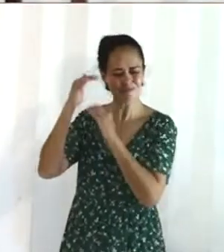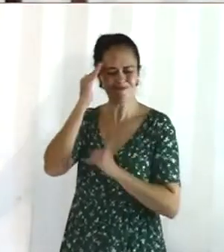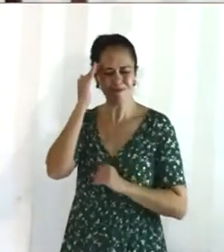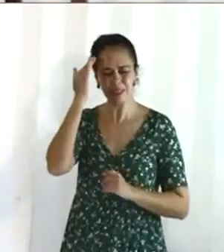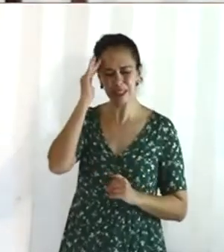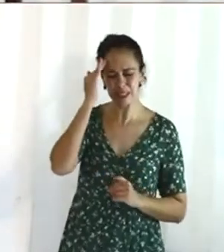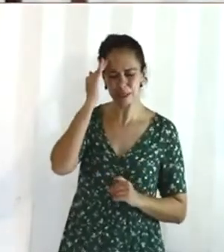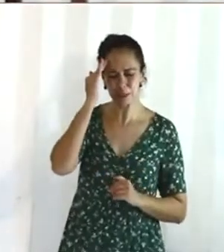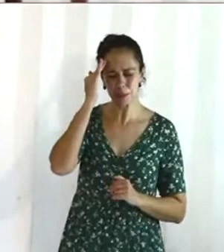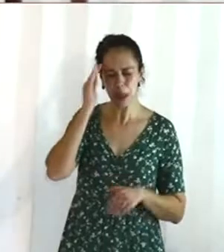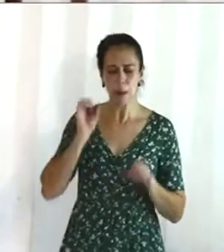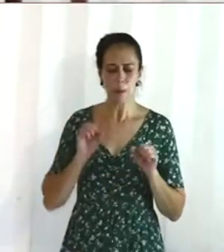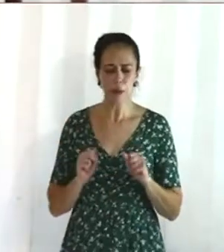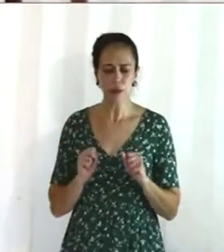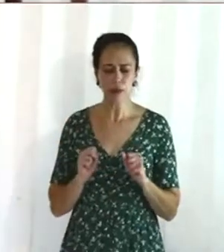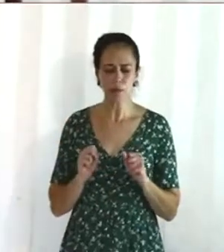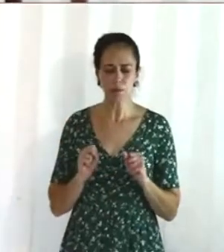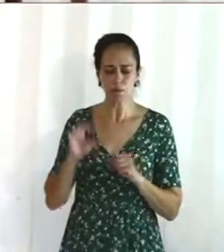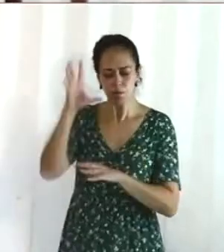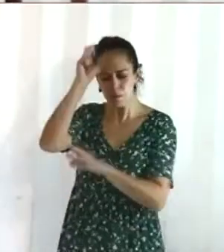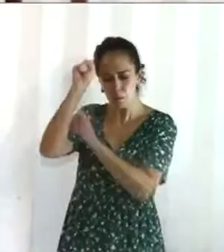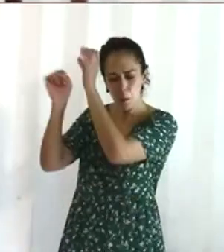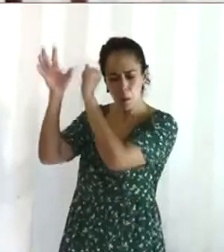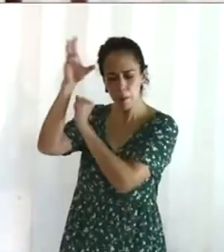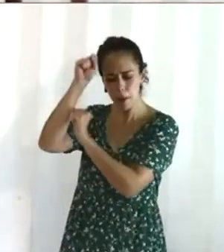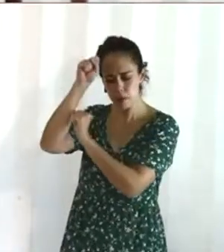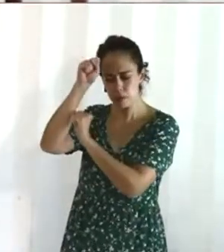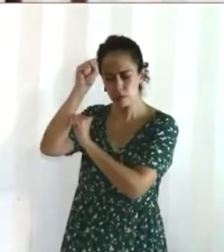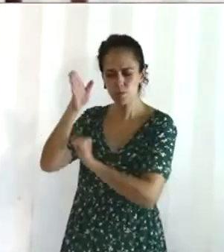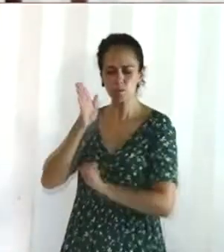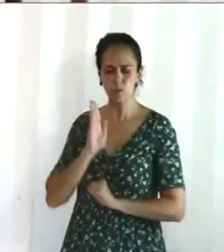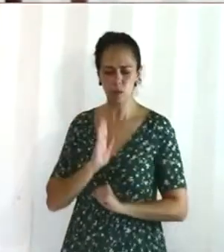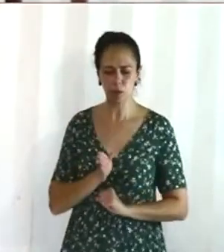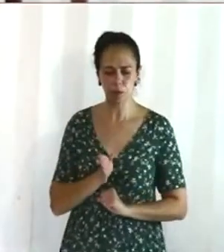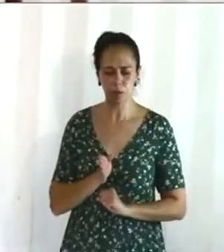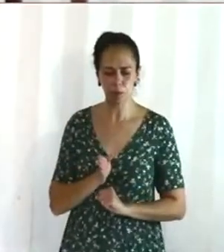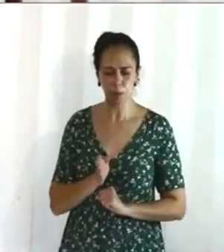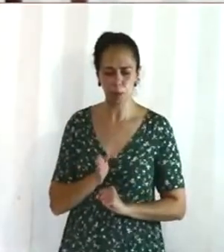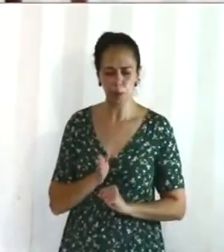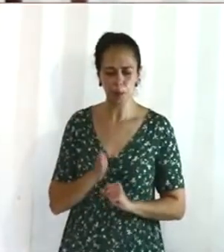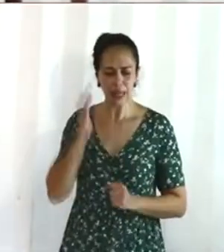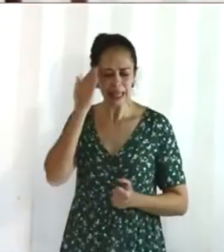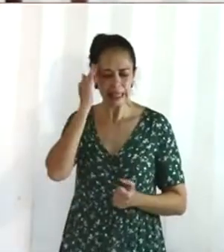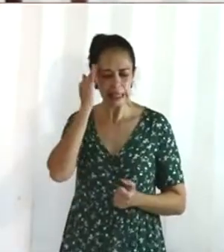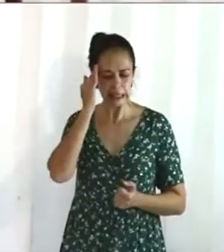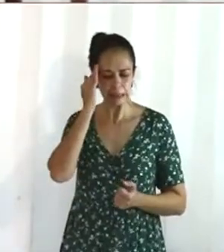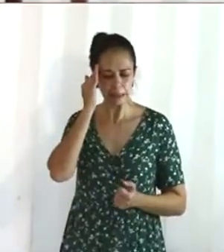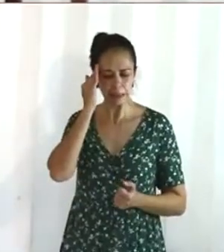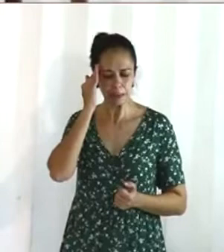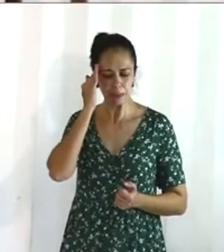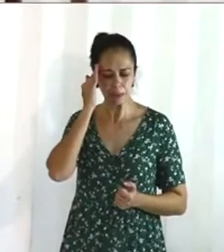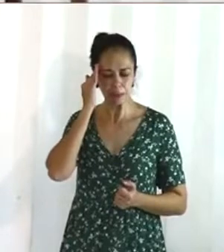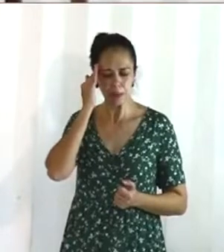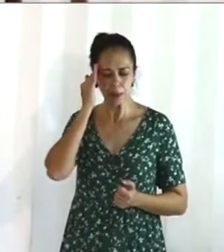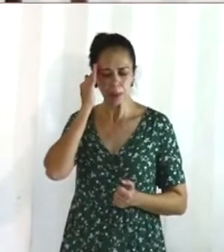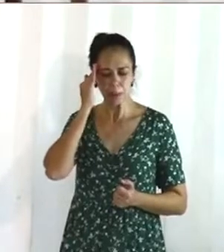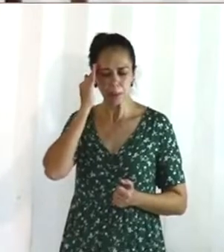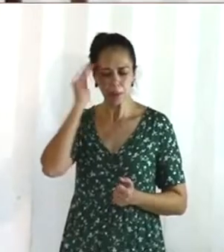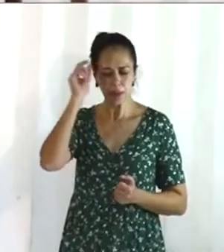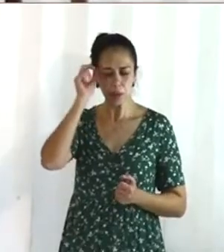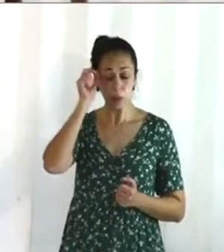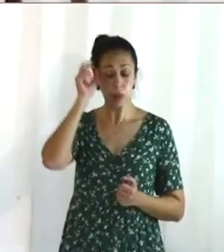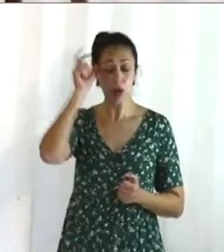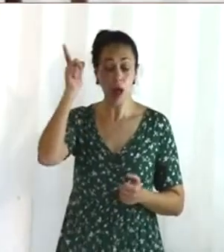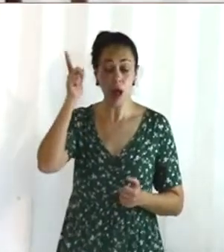os ensinamentos que possam nos orientar, nos capacitar a viver os nossos